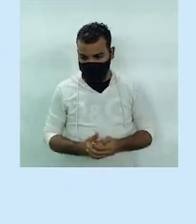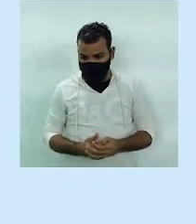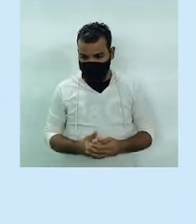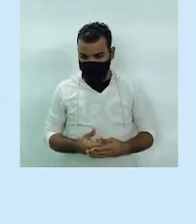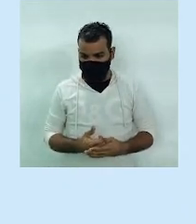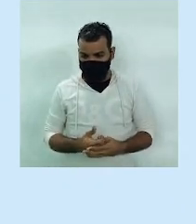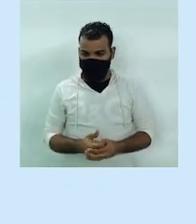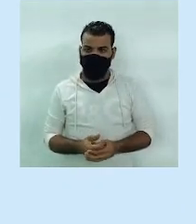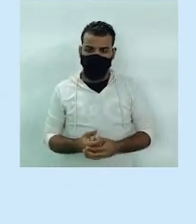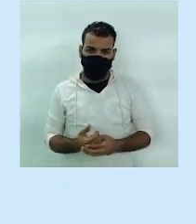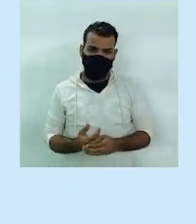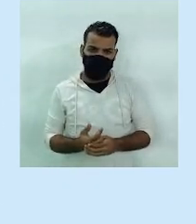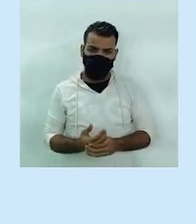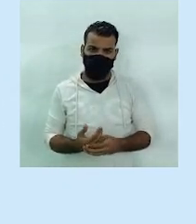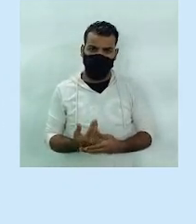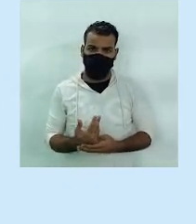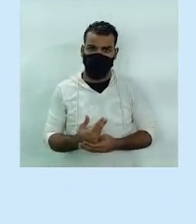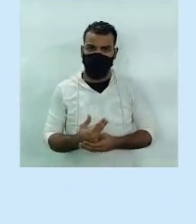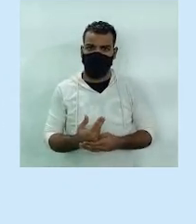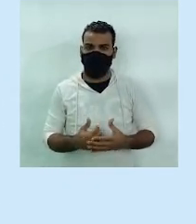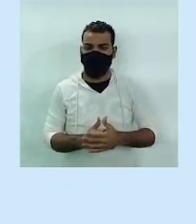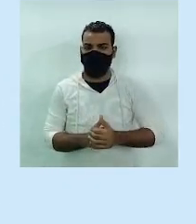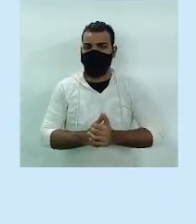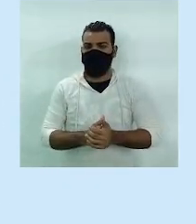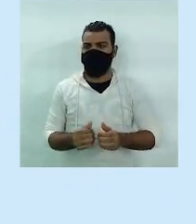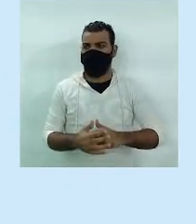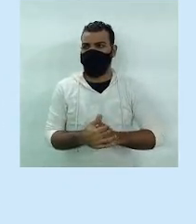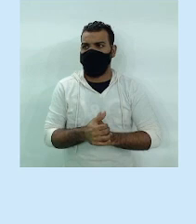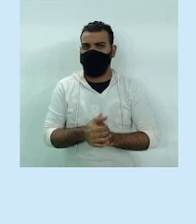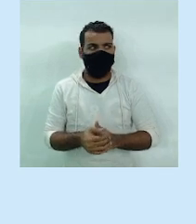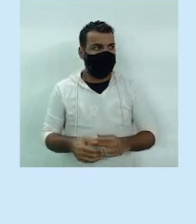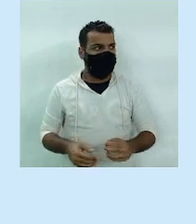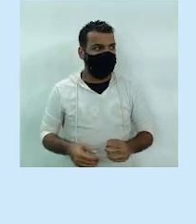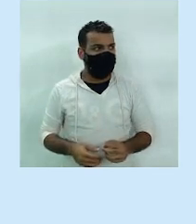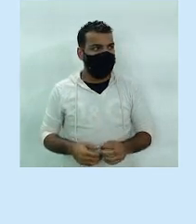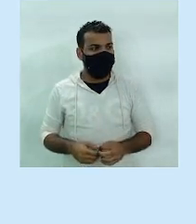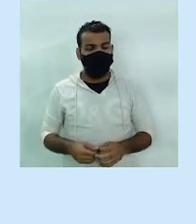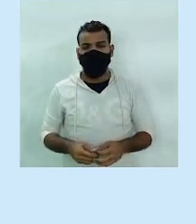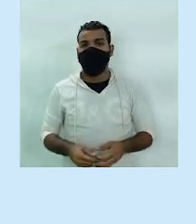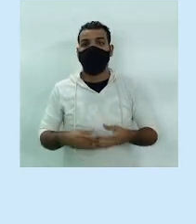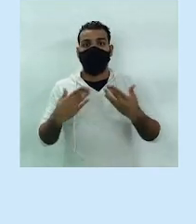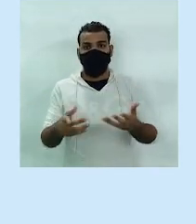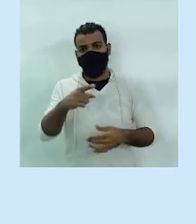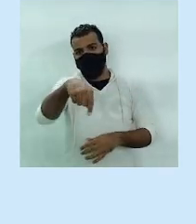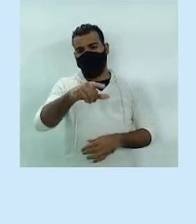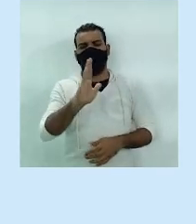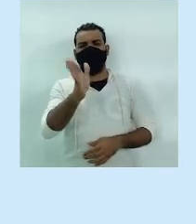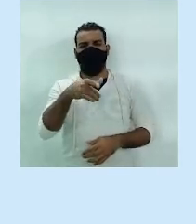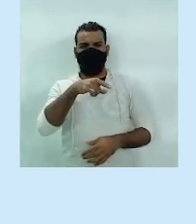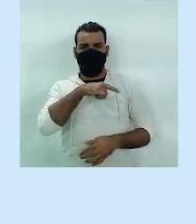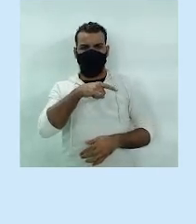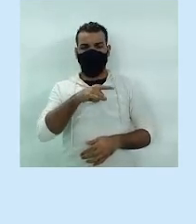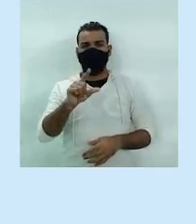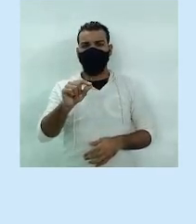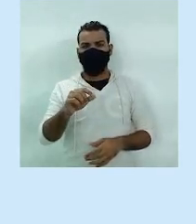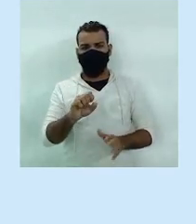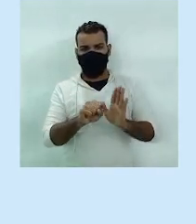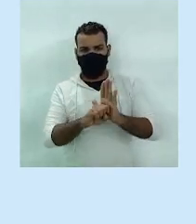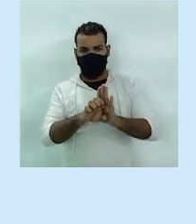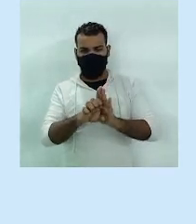de acordo com relatos. Né? Então vejam, como vocês têm aí, então no